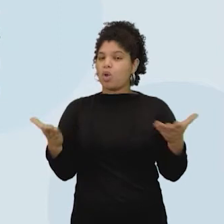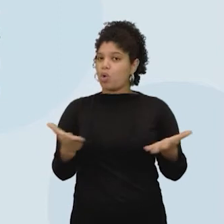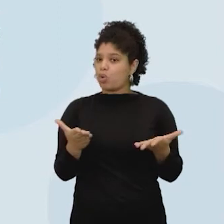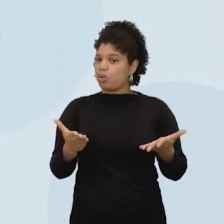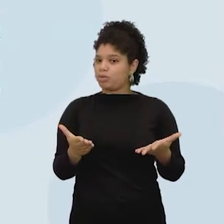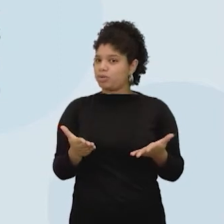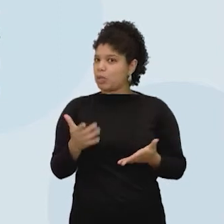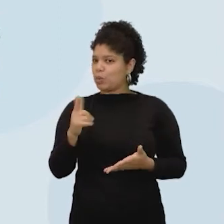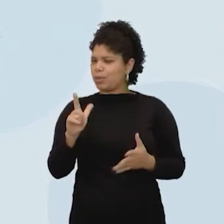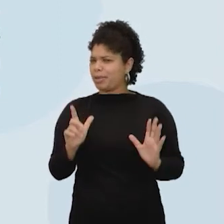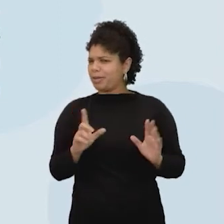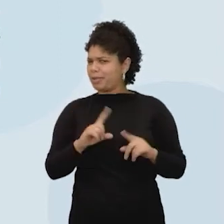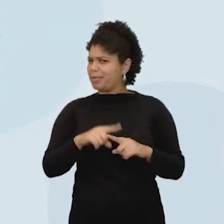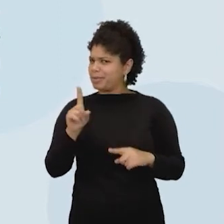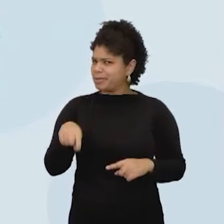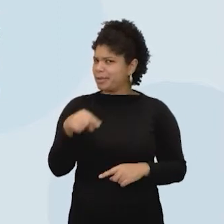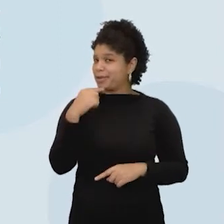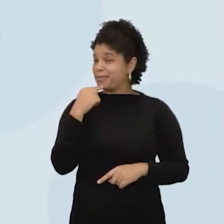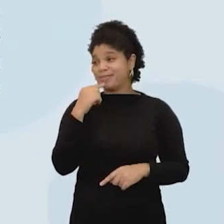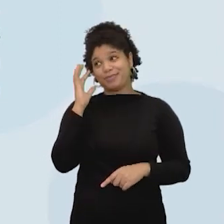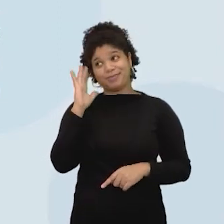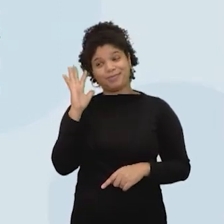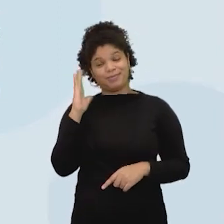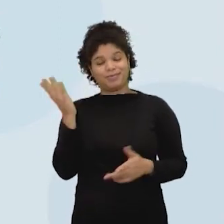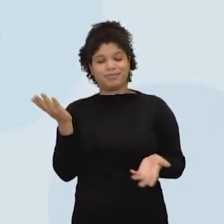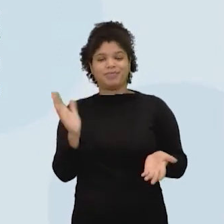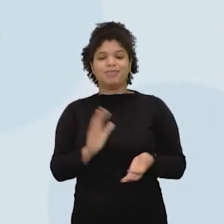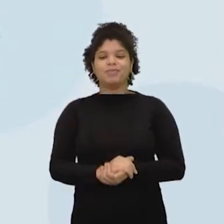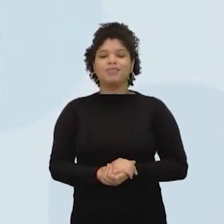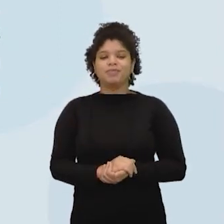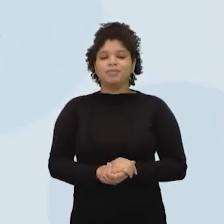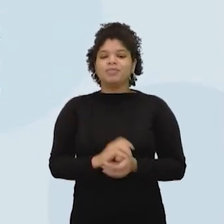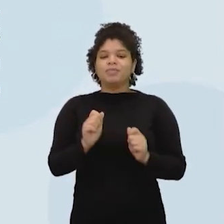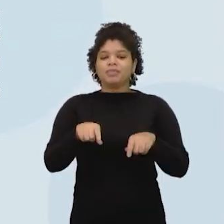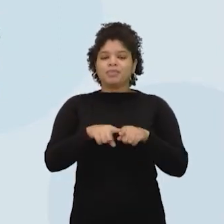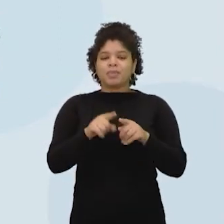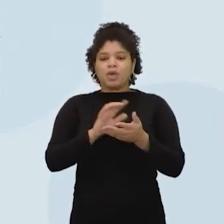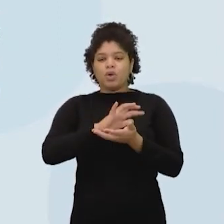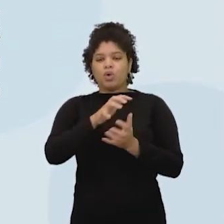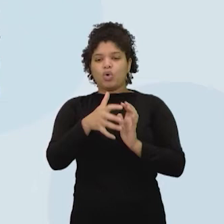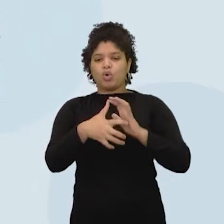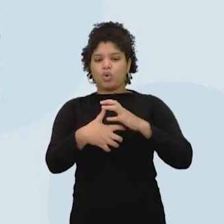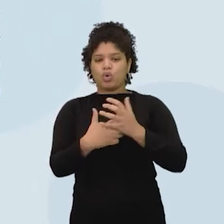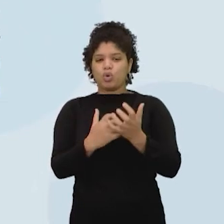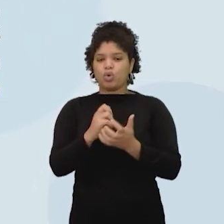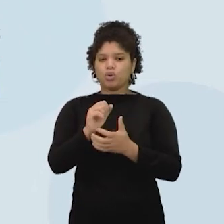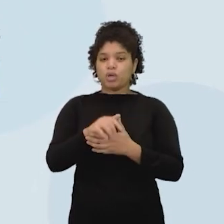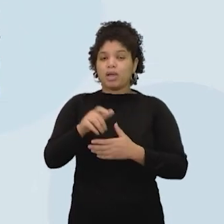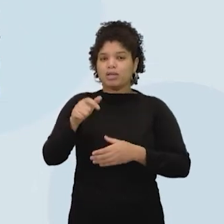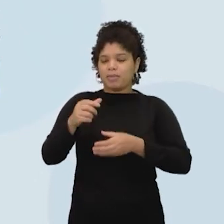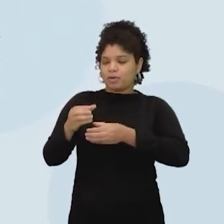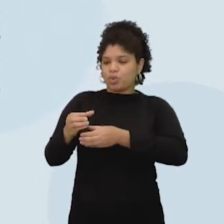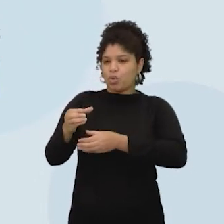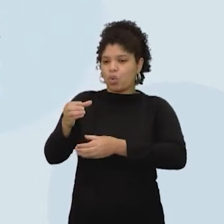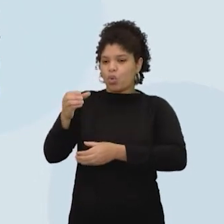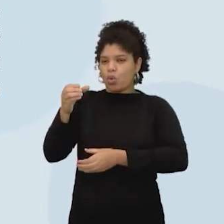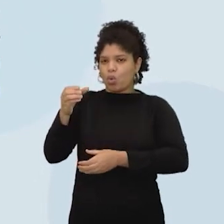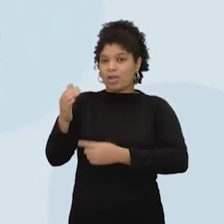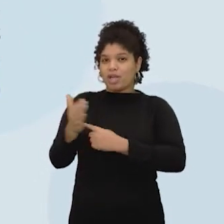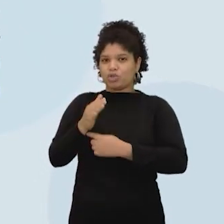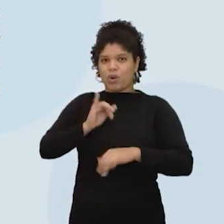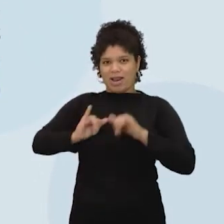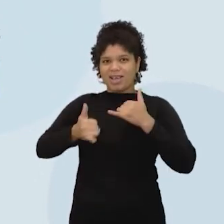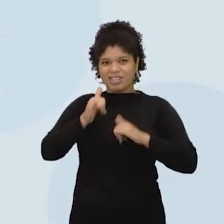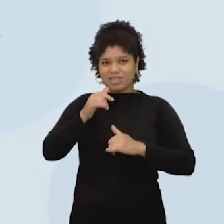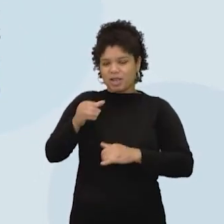convergências. Papéis, sabões e detergentes, além de estar presente no isotônico, o isotônico ele é